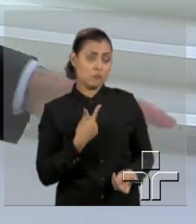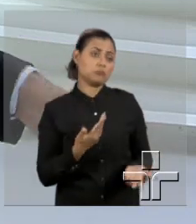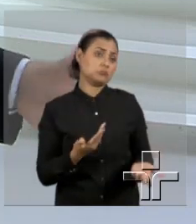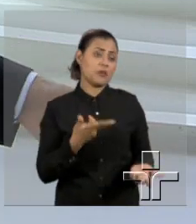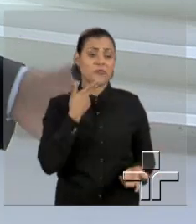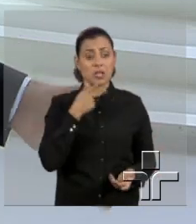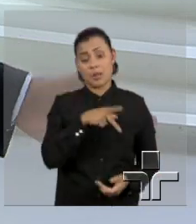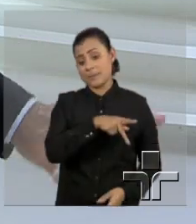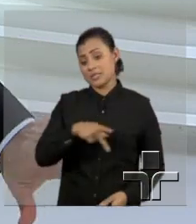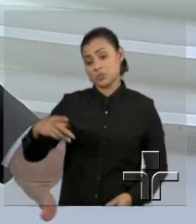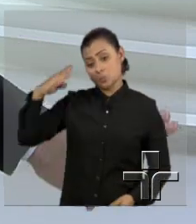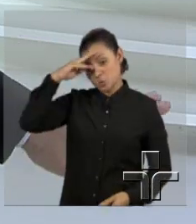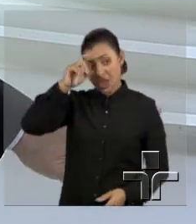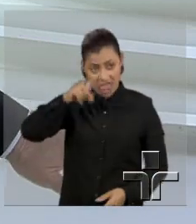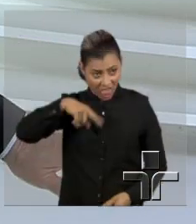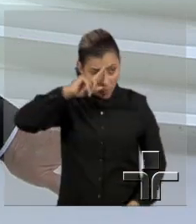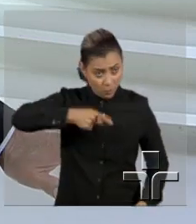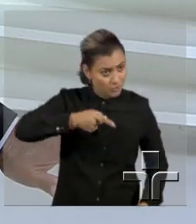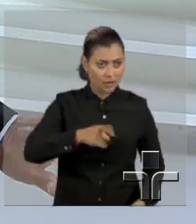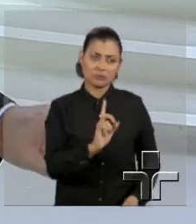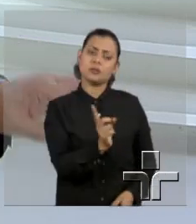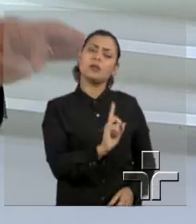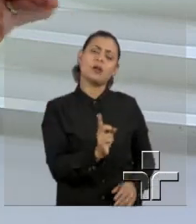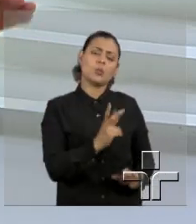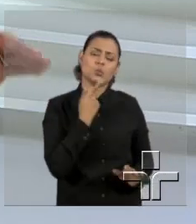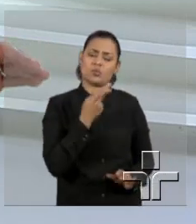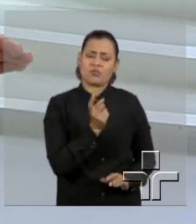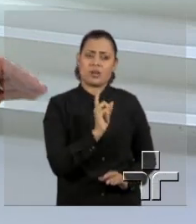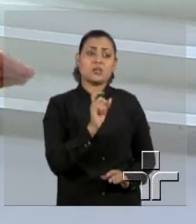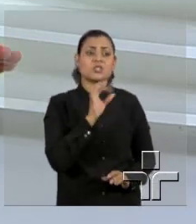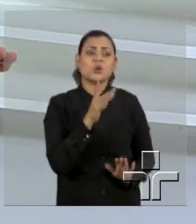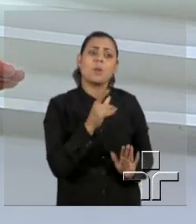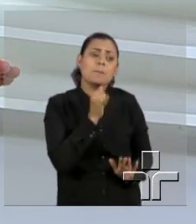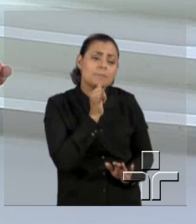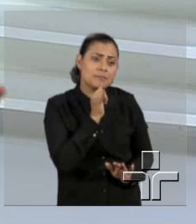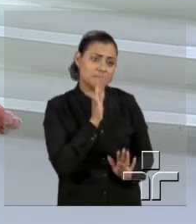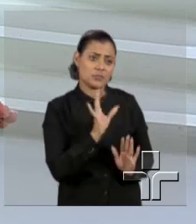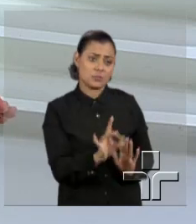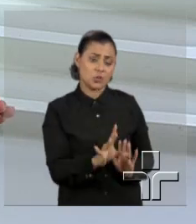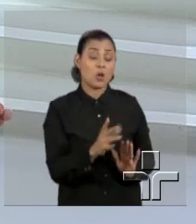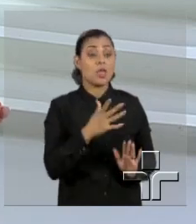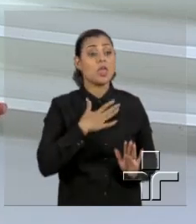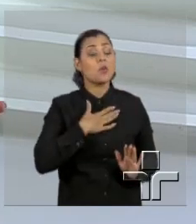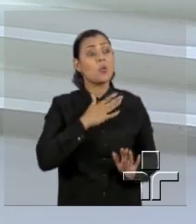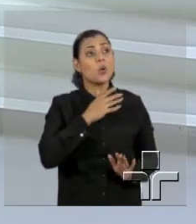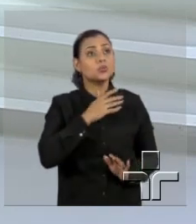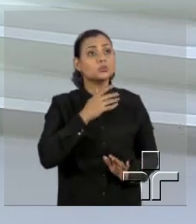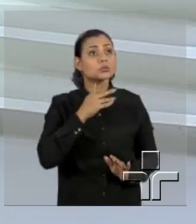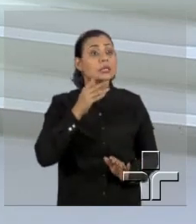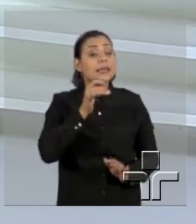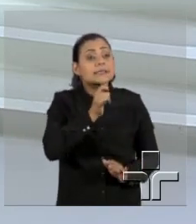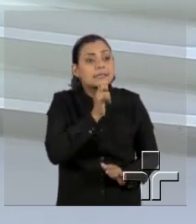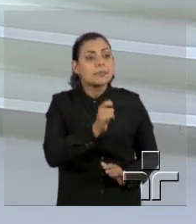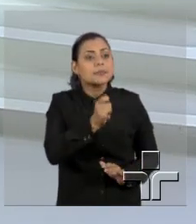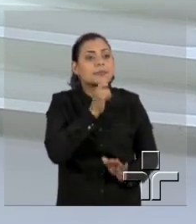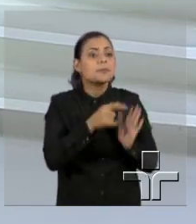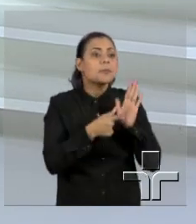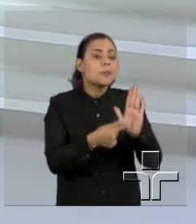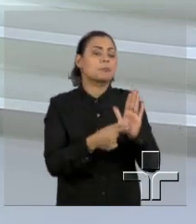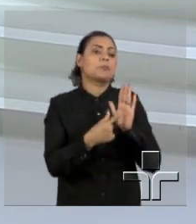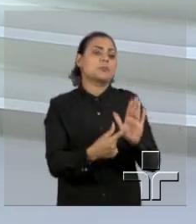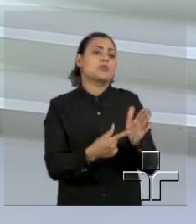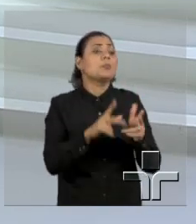o atual presidente é autoritário, não estou dizendo isso. Eu sempre gosto de falar mais em tese. É assim que uma